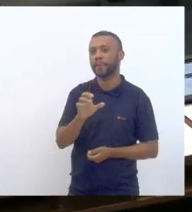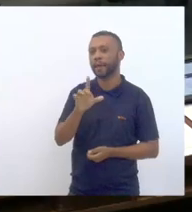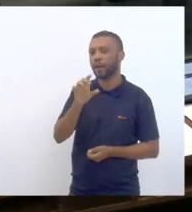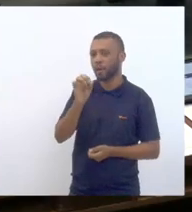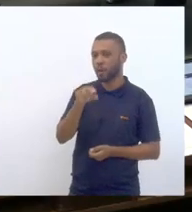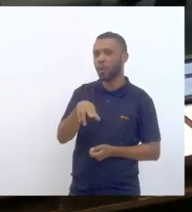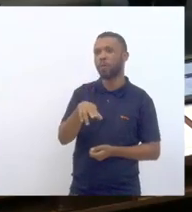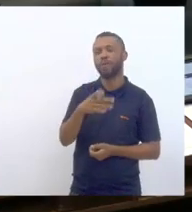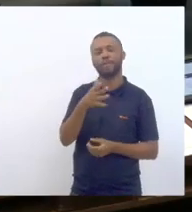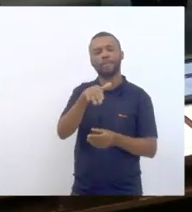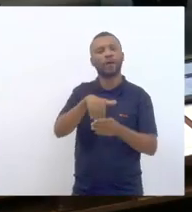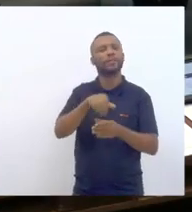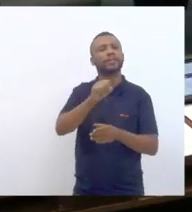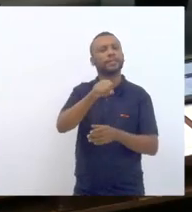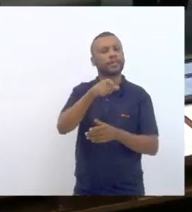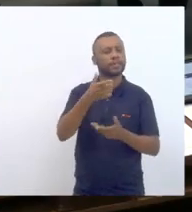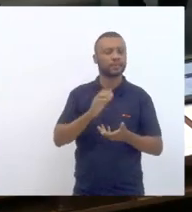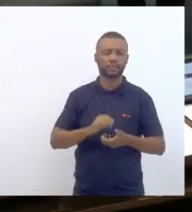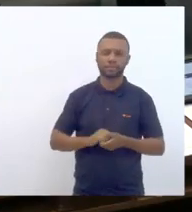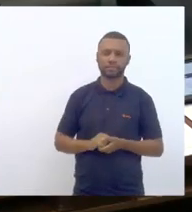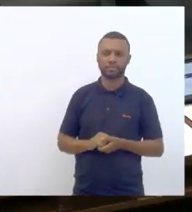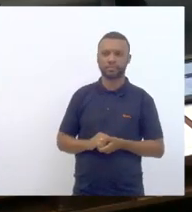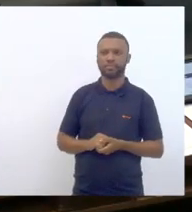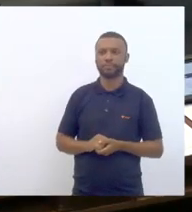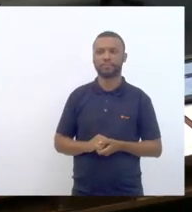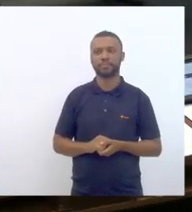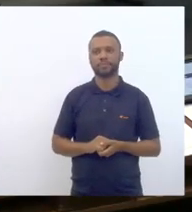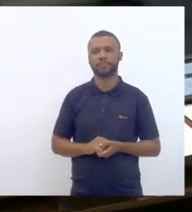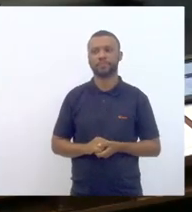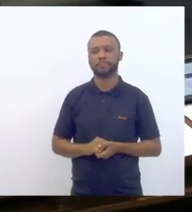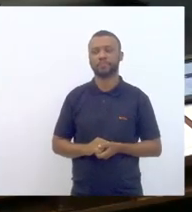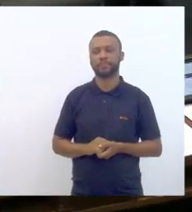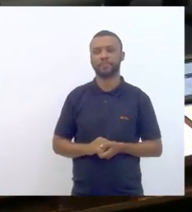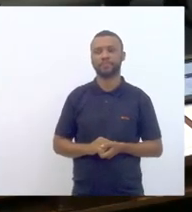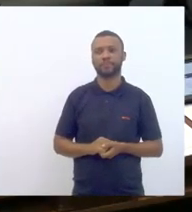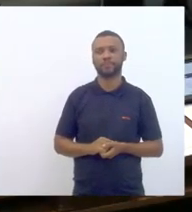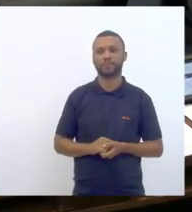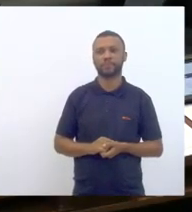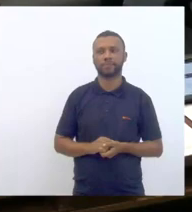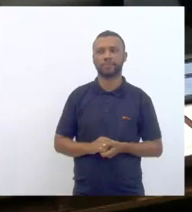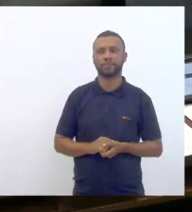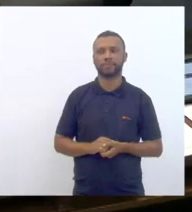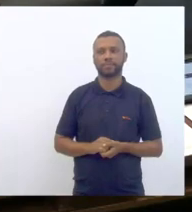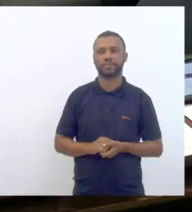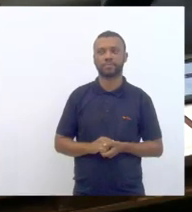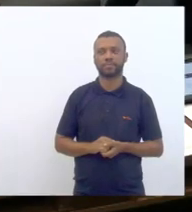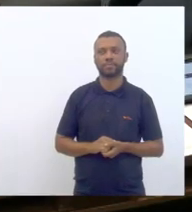Eu voto sim. Daniel Librelon, sim, 12.